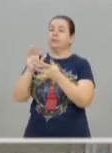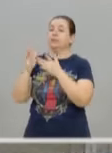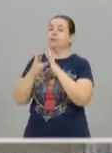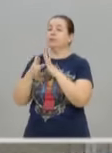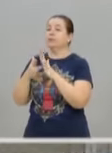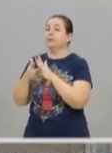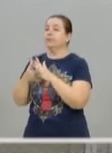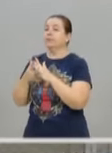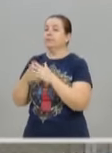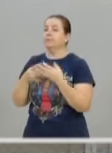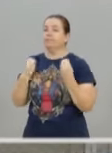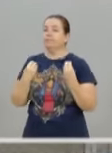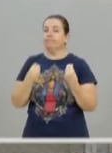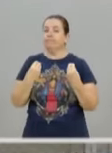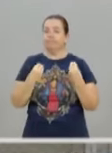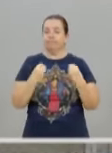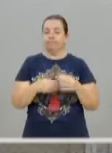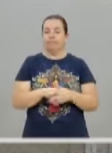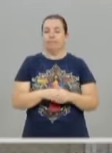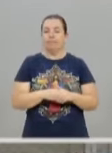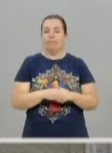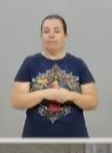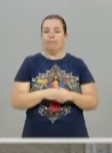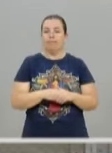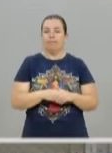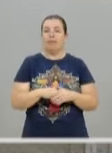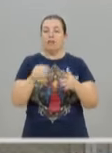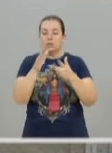Jesus ele sendo